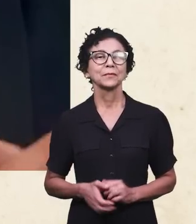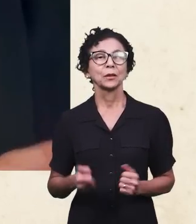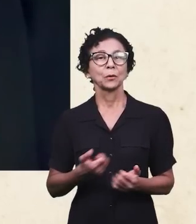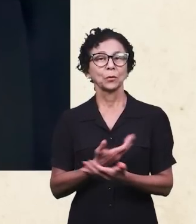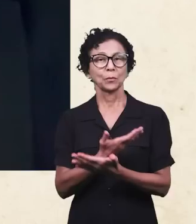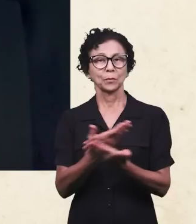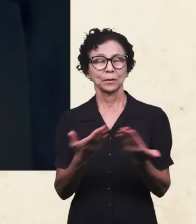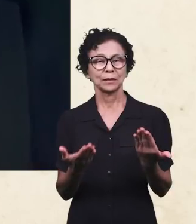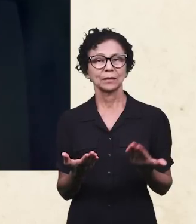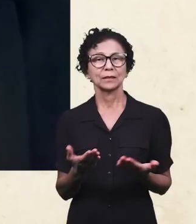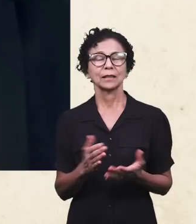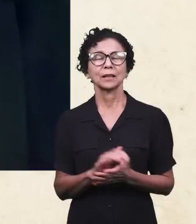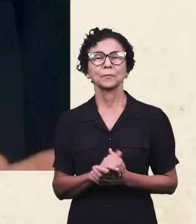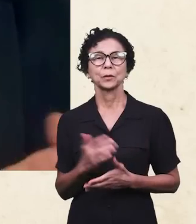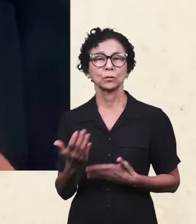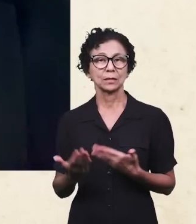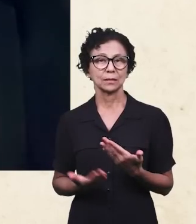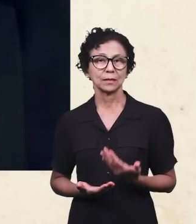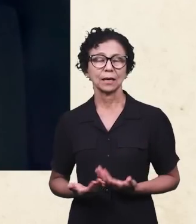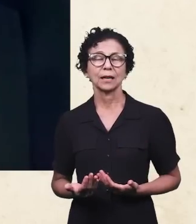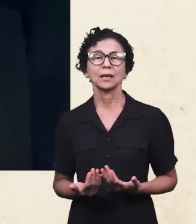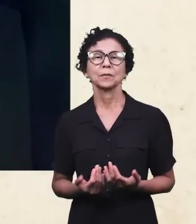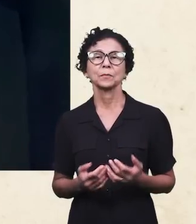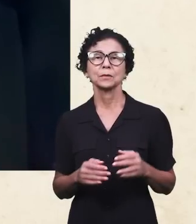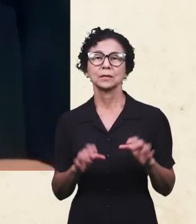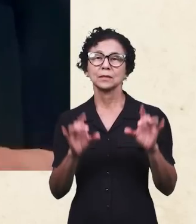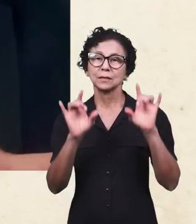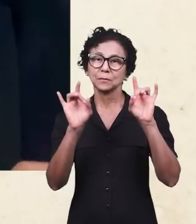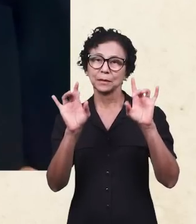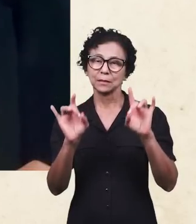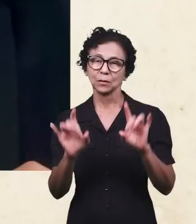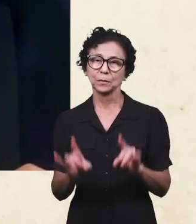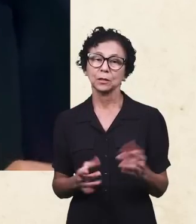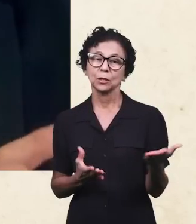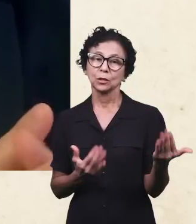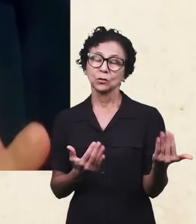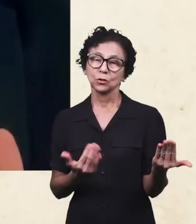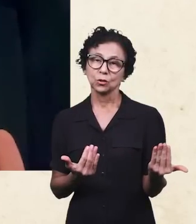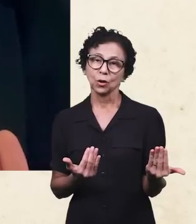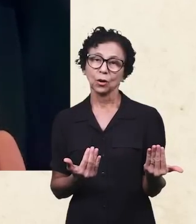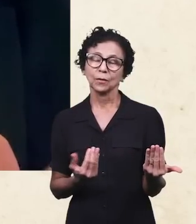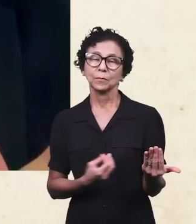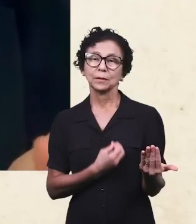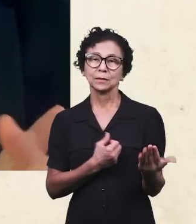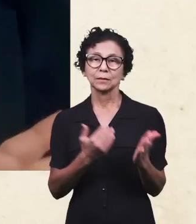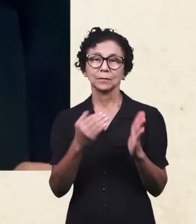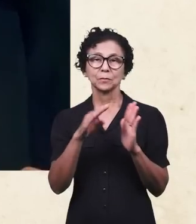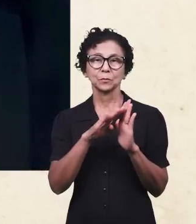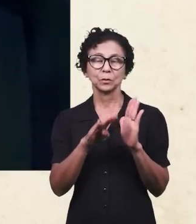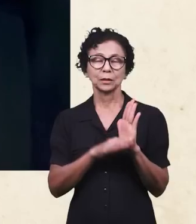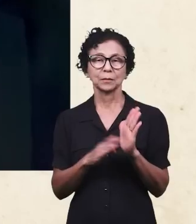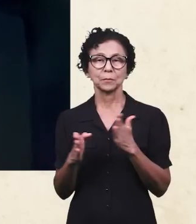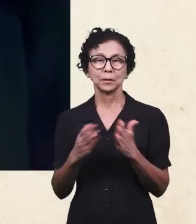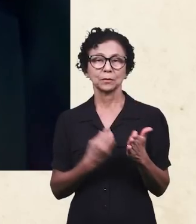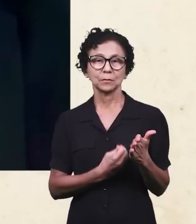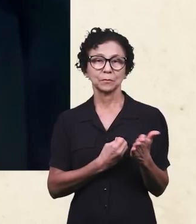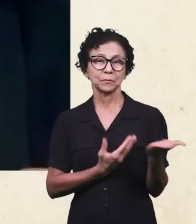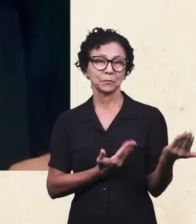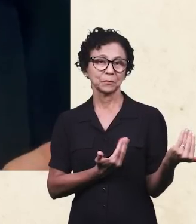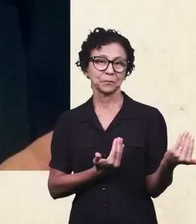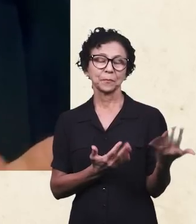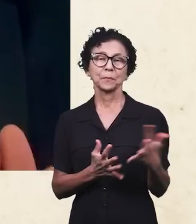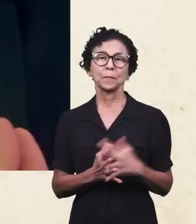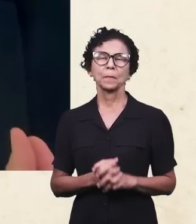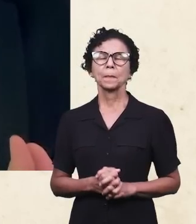Eu quero saudar aos irmãos e de forma especial os jovens que estão participando do programa Dias da Minha Mocidade com a paz do Senhor